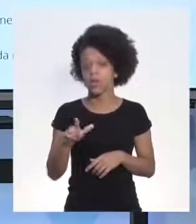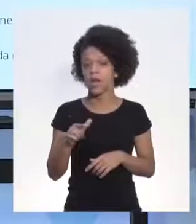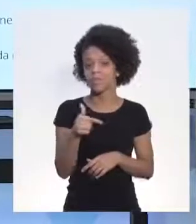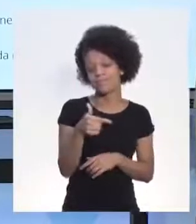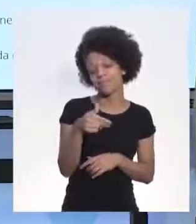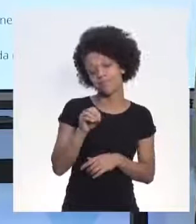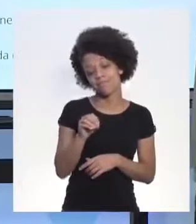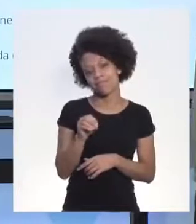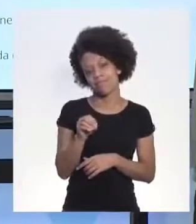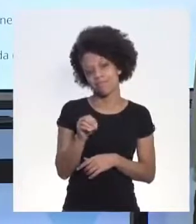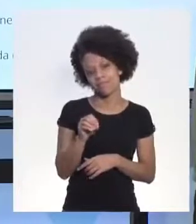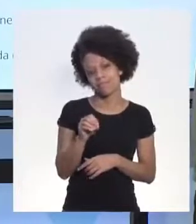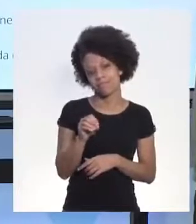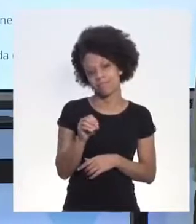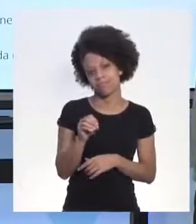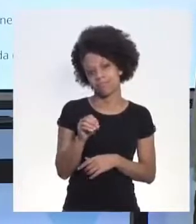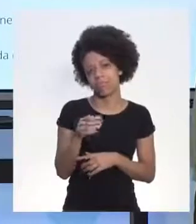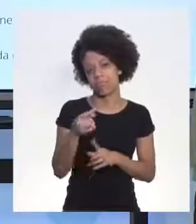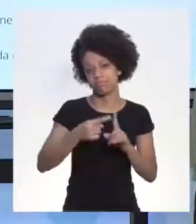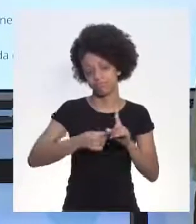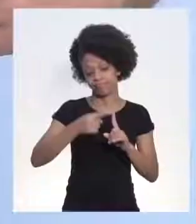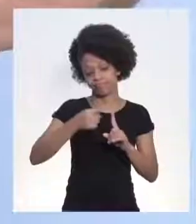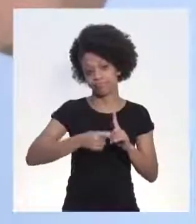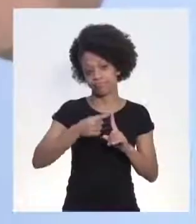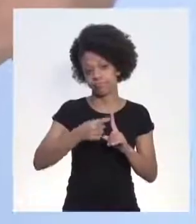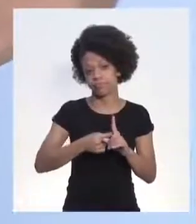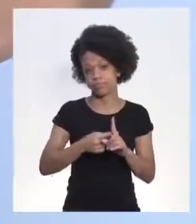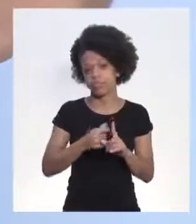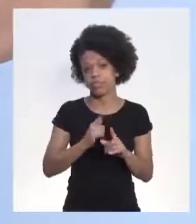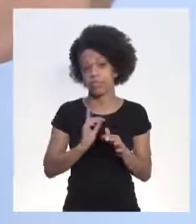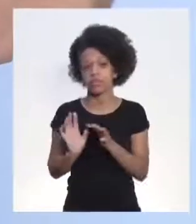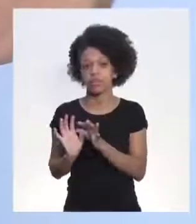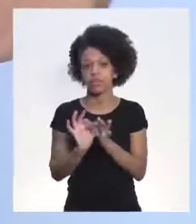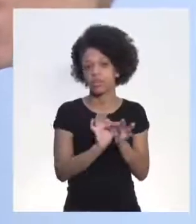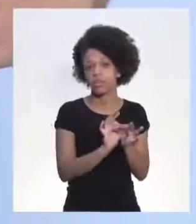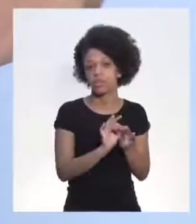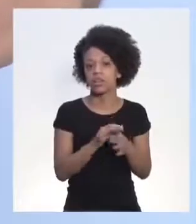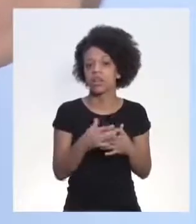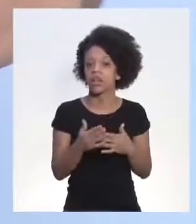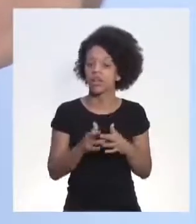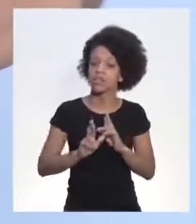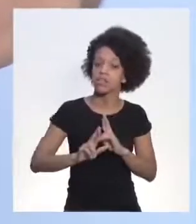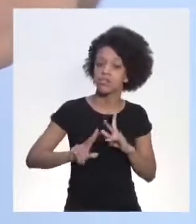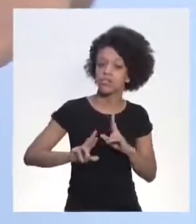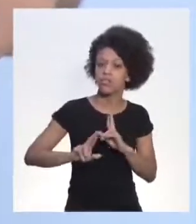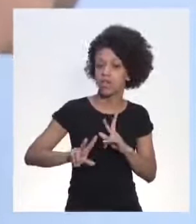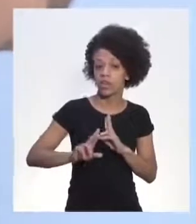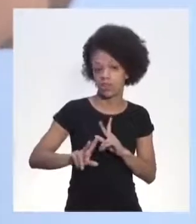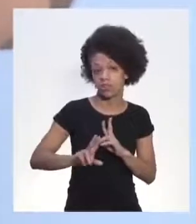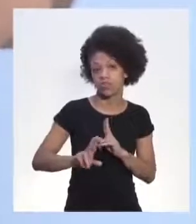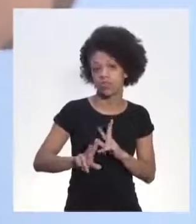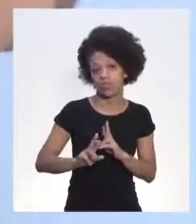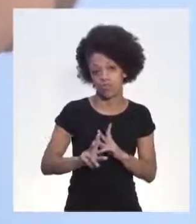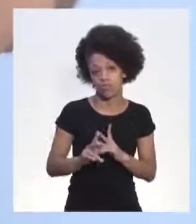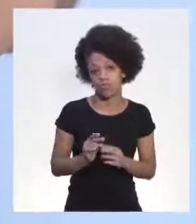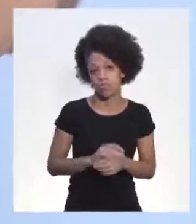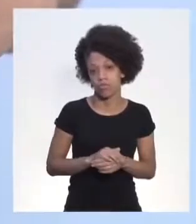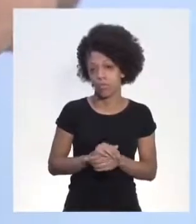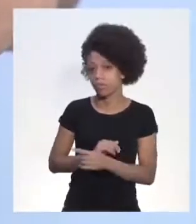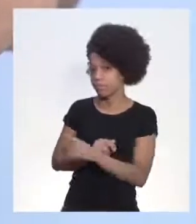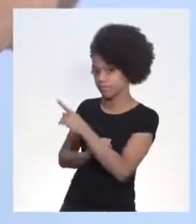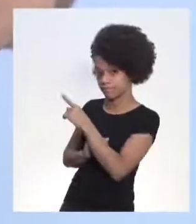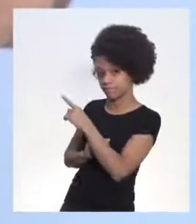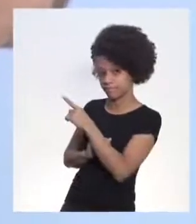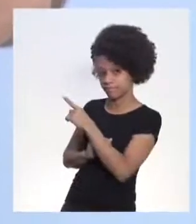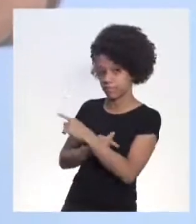tem uma relação aqui nele que ele tem uma dilatação diferente. Ó. Se vocês conseguirem ver, tá aqui, ó.